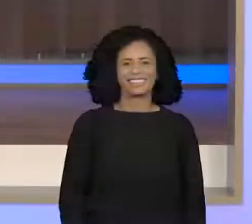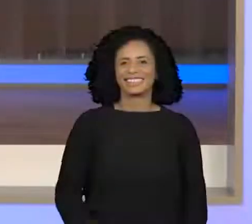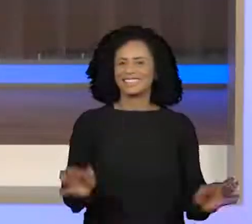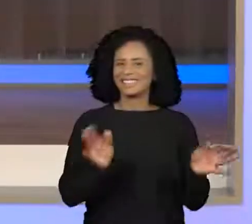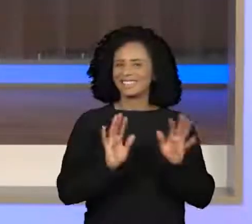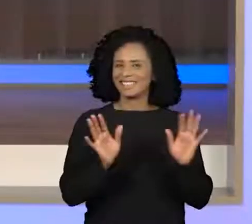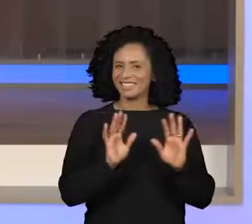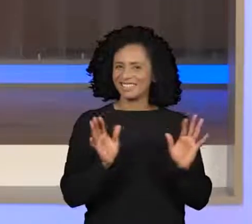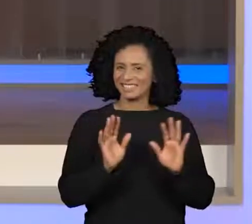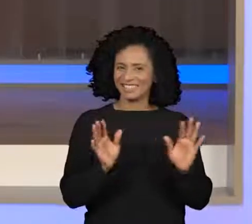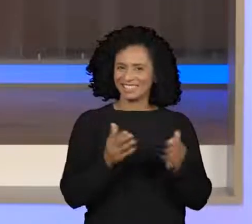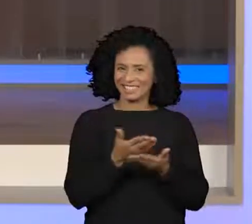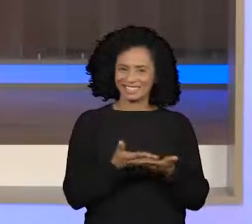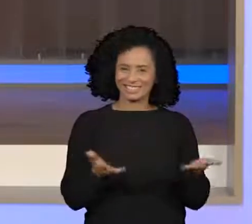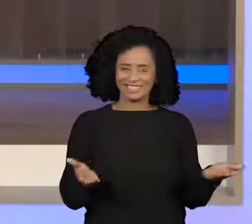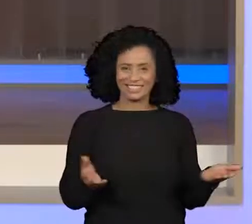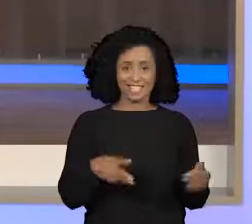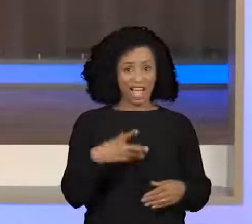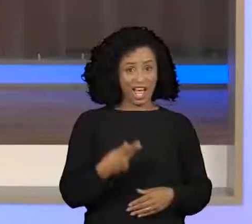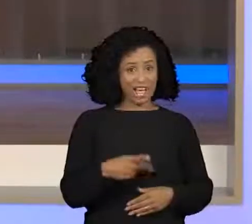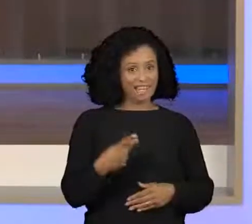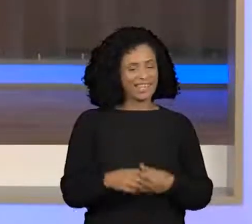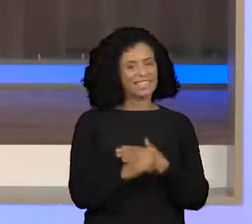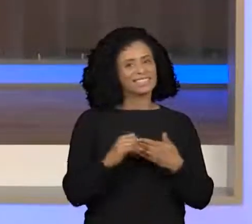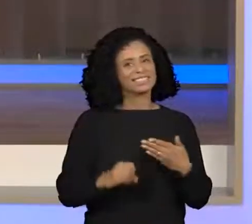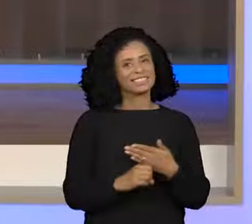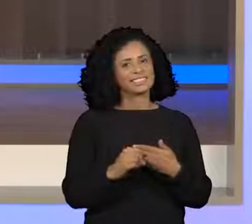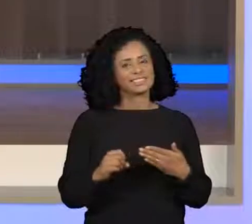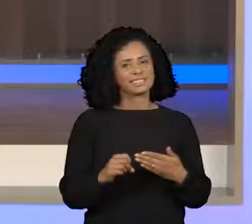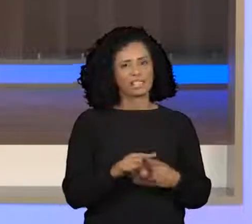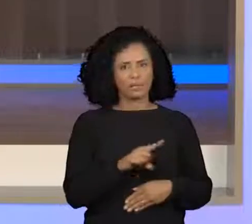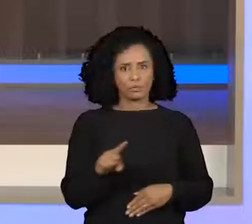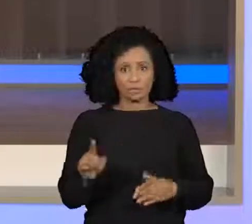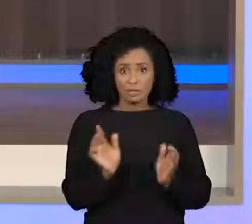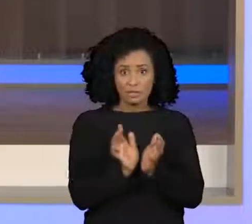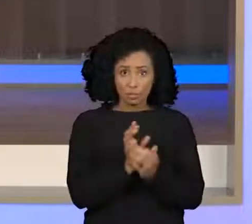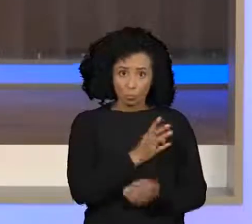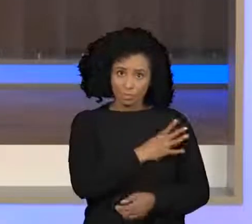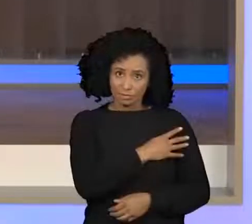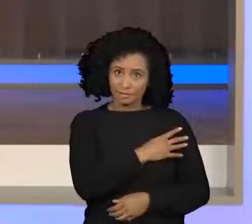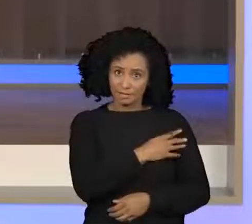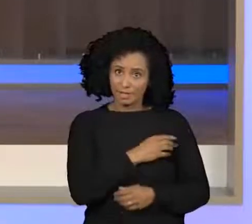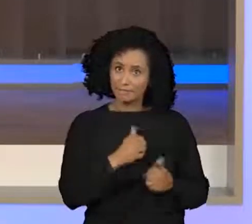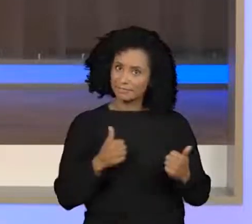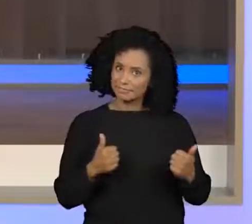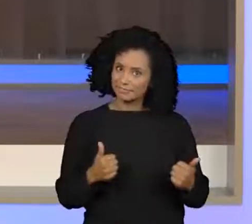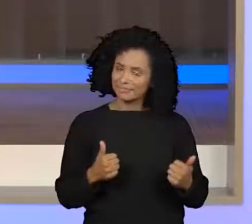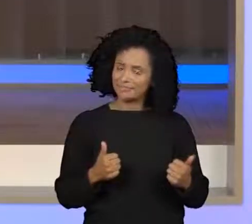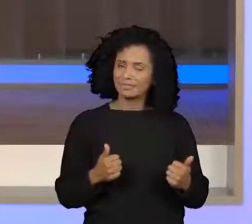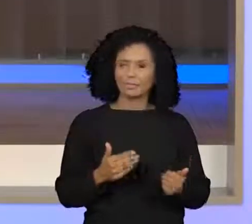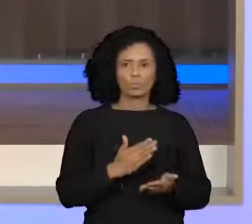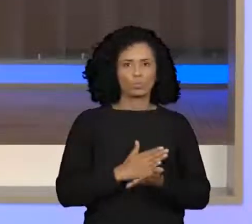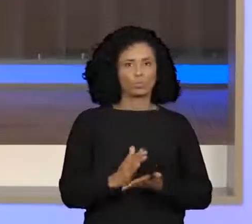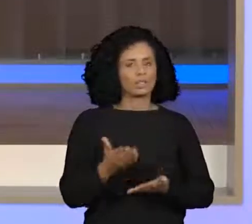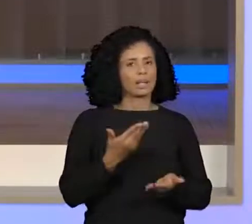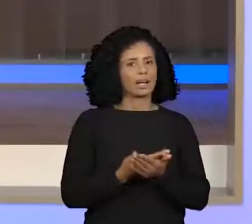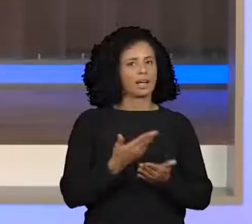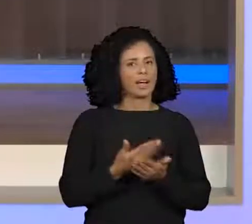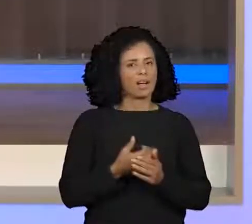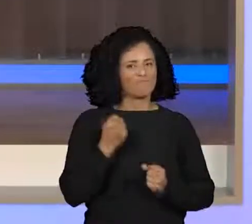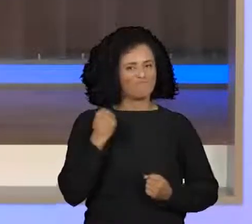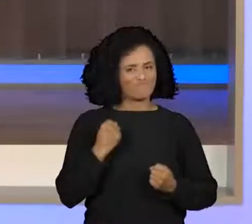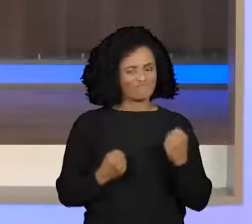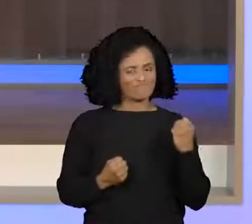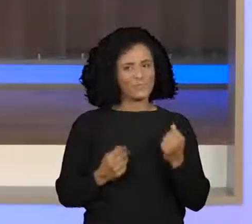Olá, galerinha, aqui do Centro de Mídia do 4º ano. Vamos começar mais uma super aula e convido